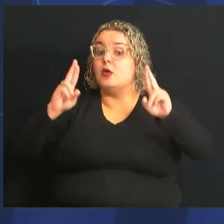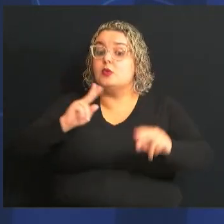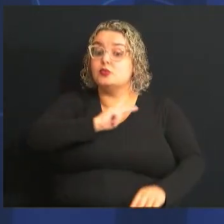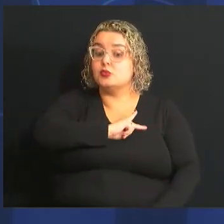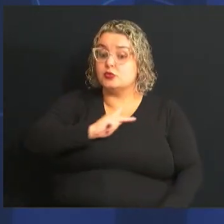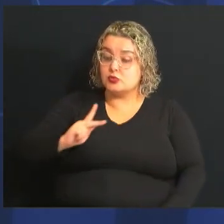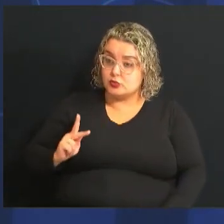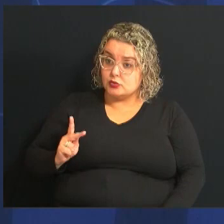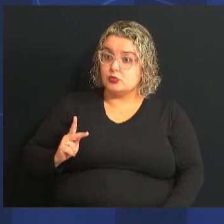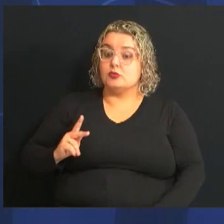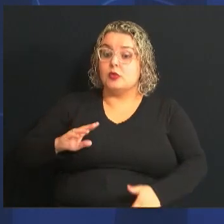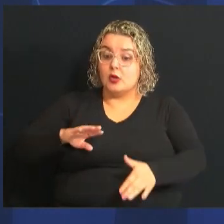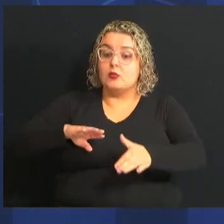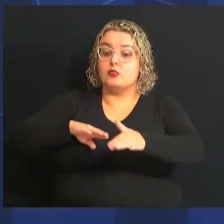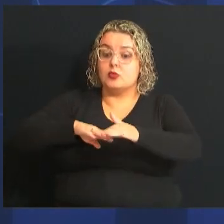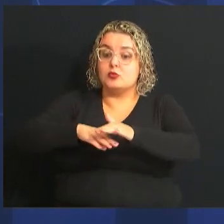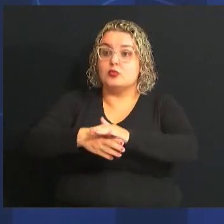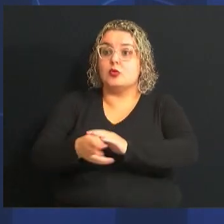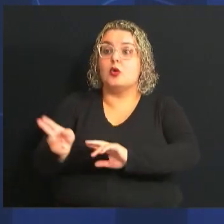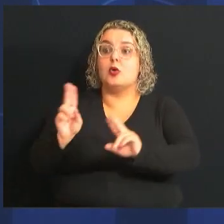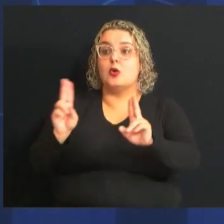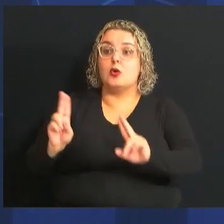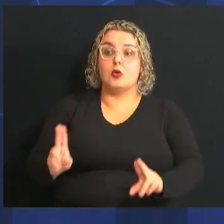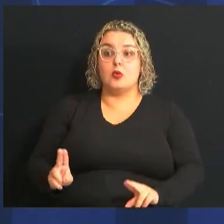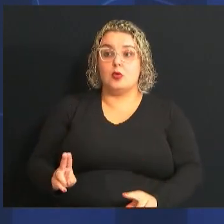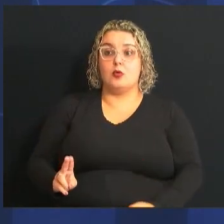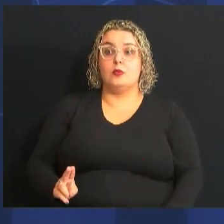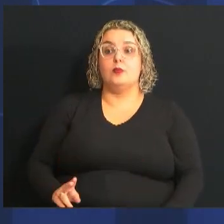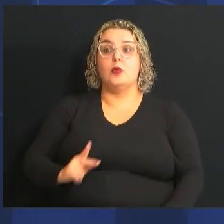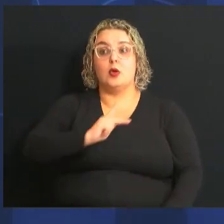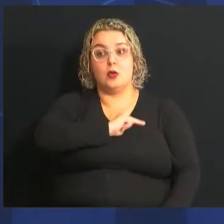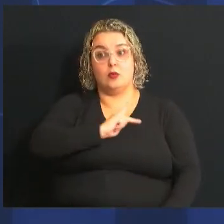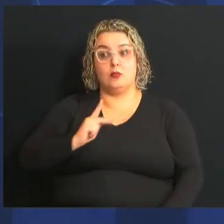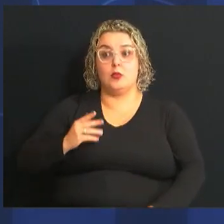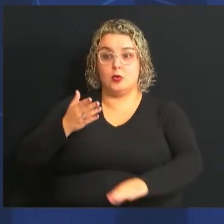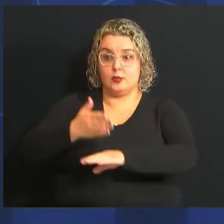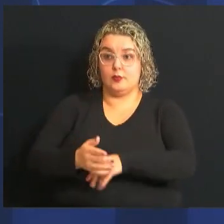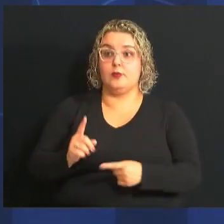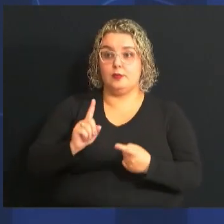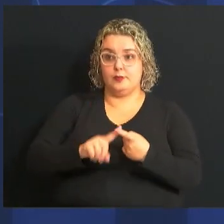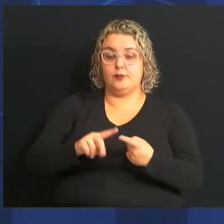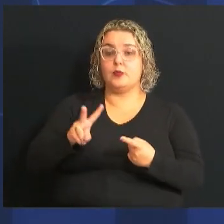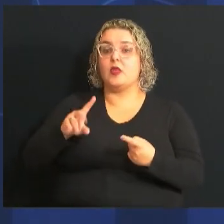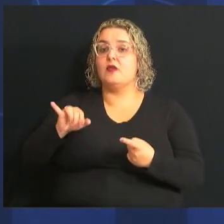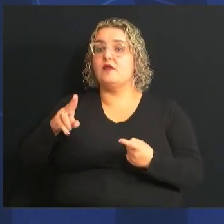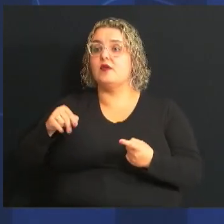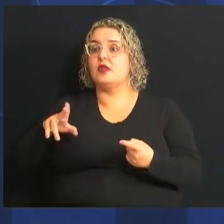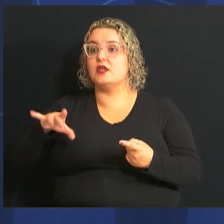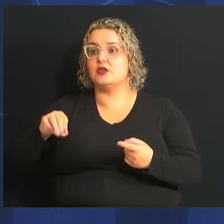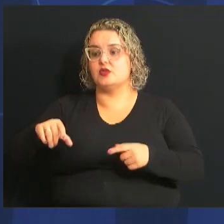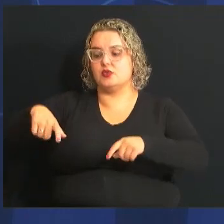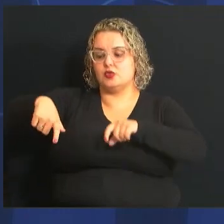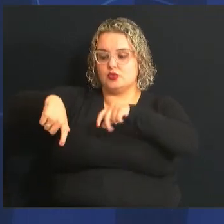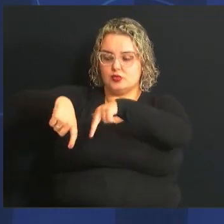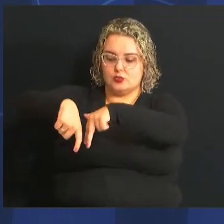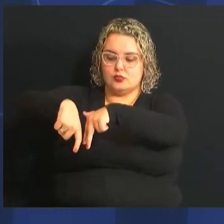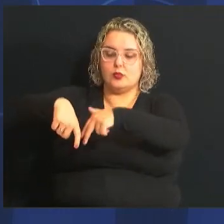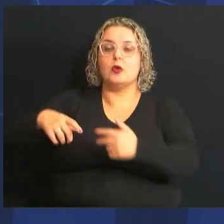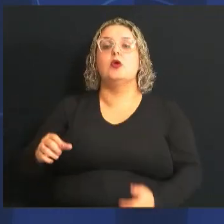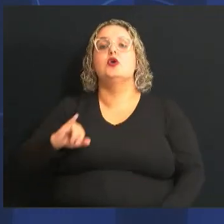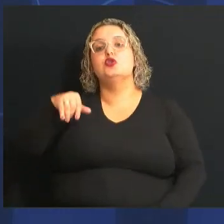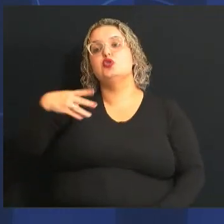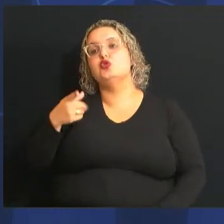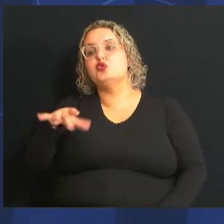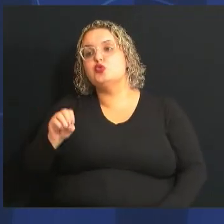ir se acostumando com os nomes, olha só, a Ponte entrou em campo com Vinícius no gol, João Pedro na